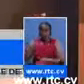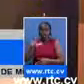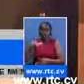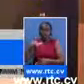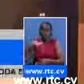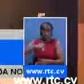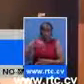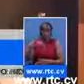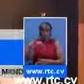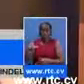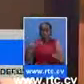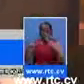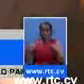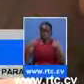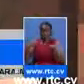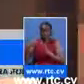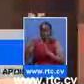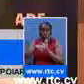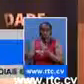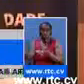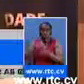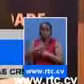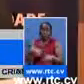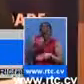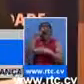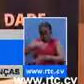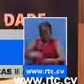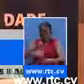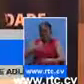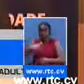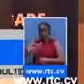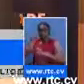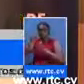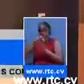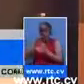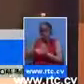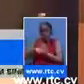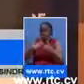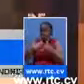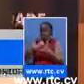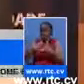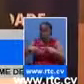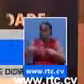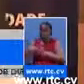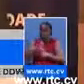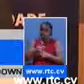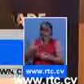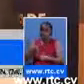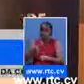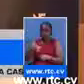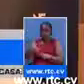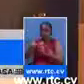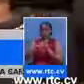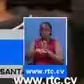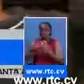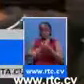a lançar estes dois programas, porque acreditamos que, levando os programas a todos os municípios e concelhos do país, este programa terá o